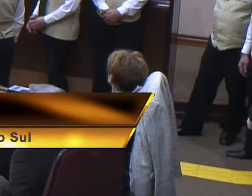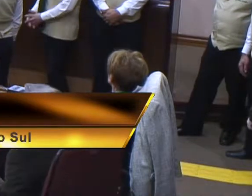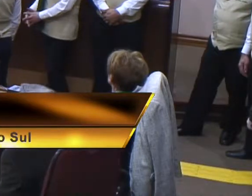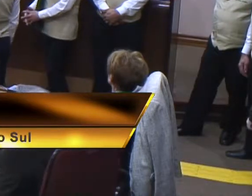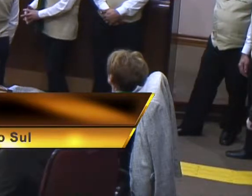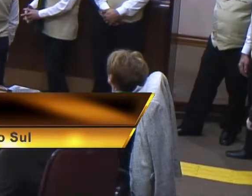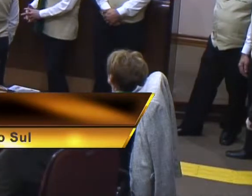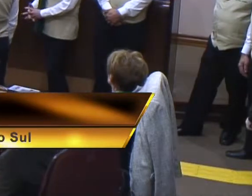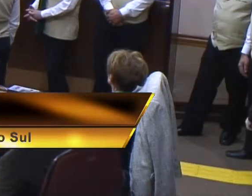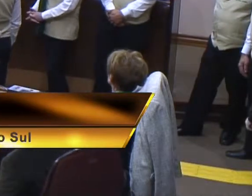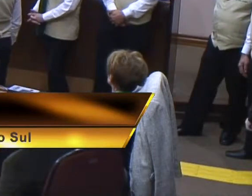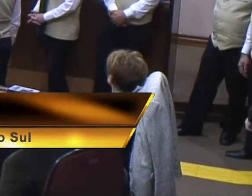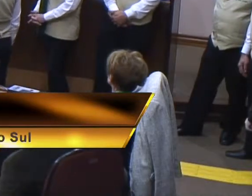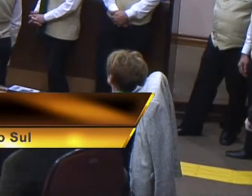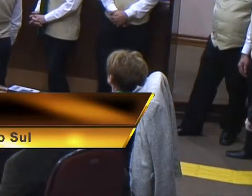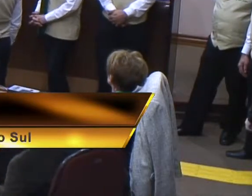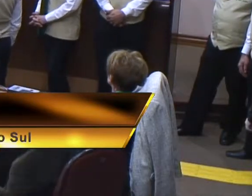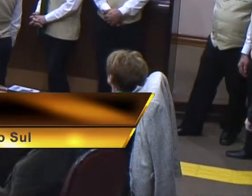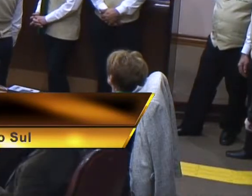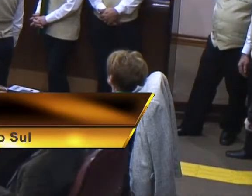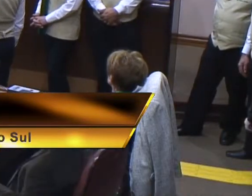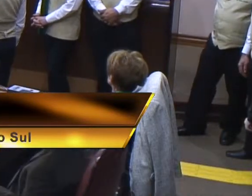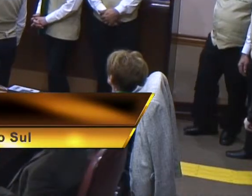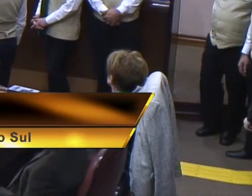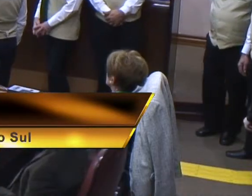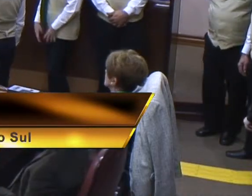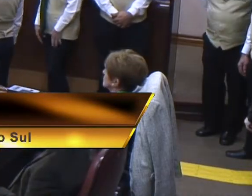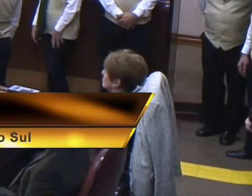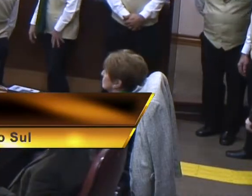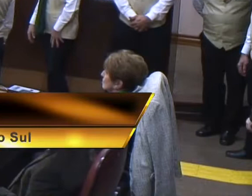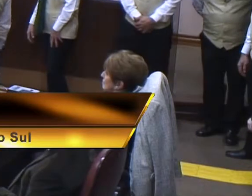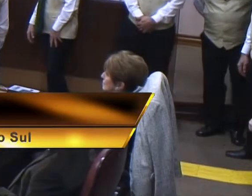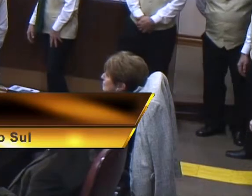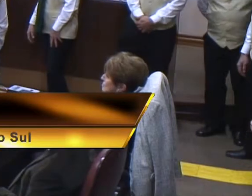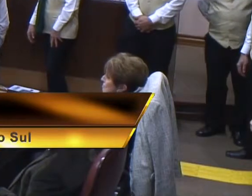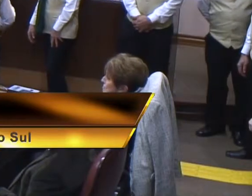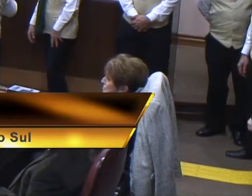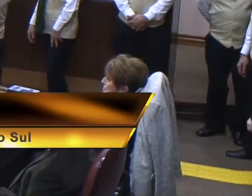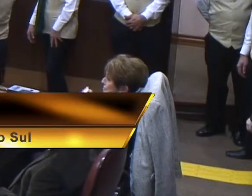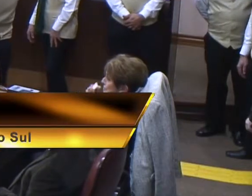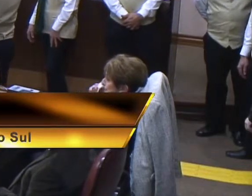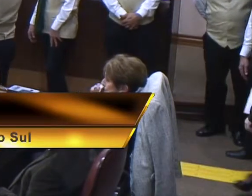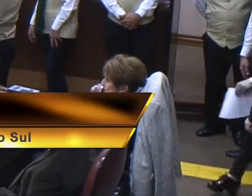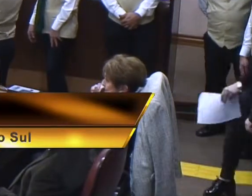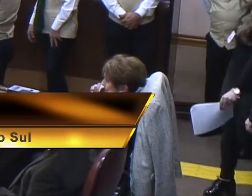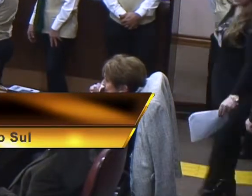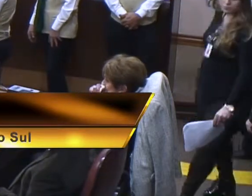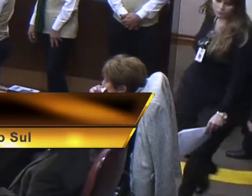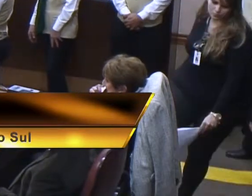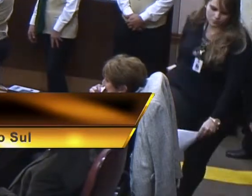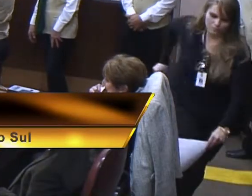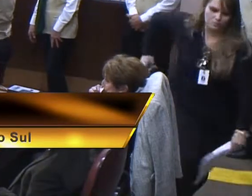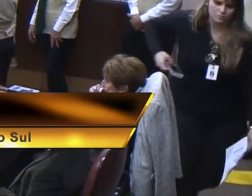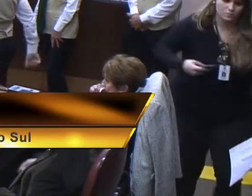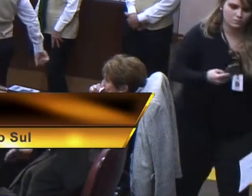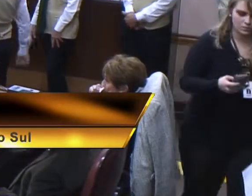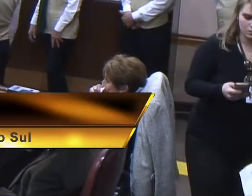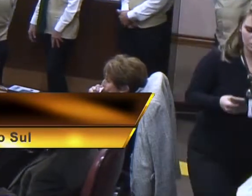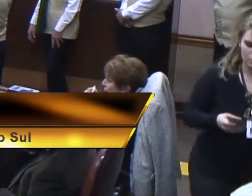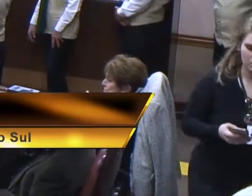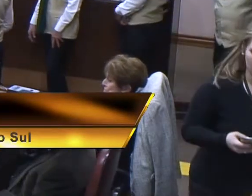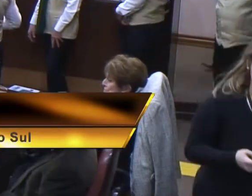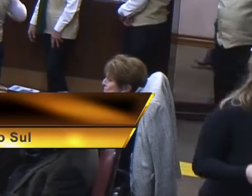o presidente desta casa é o autor da lei aqui, fazer isso aí.